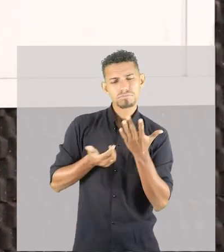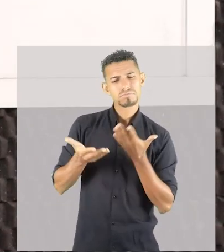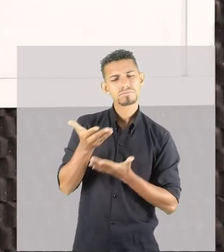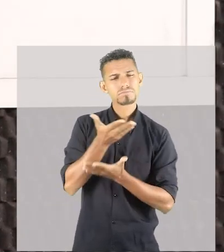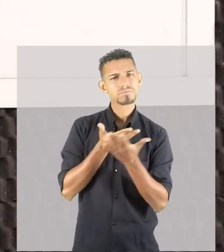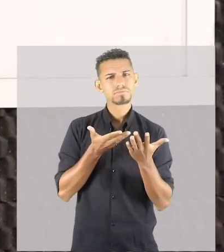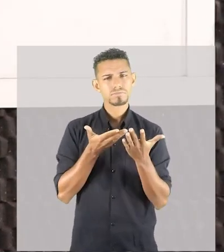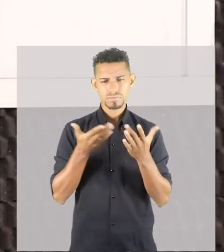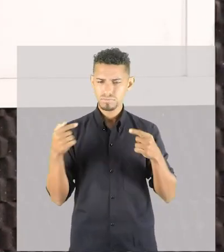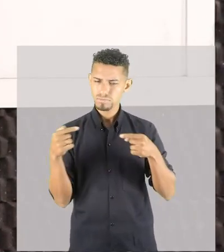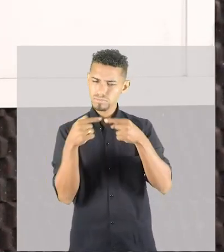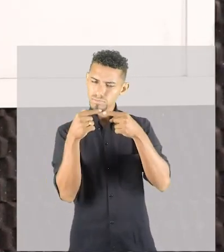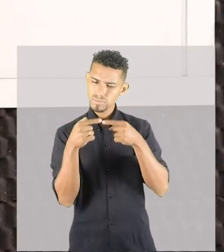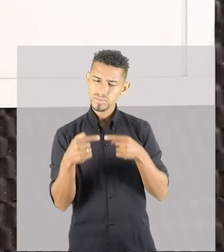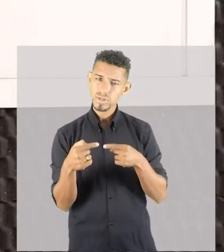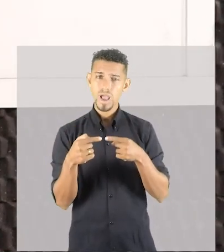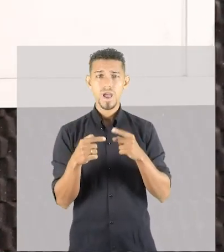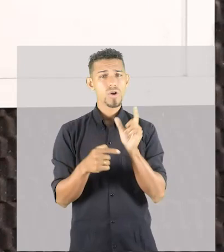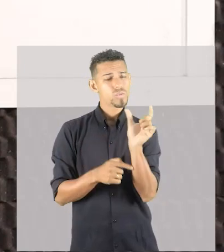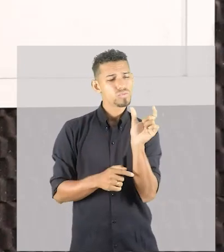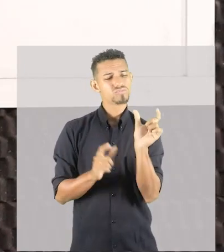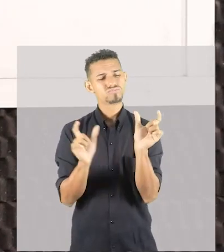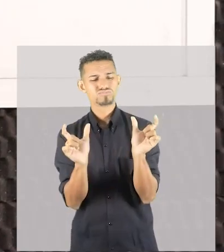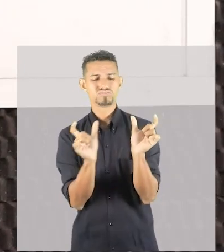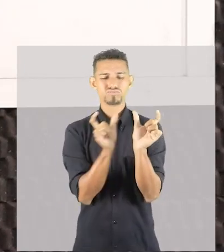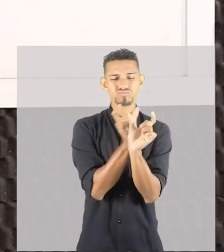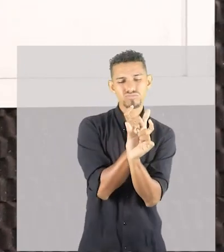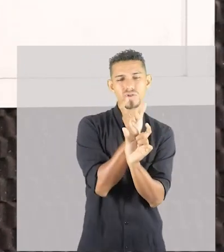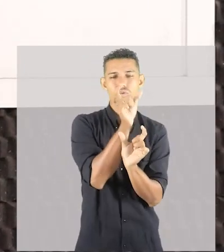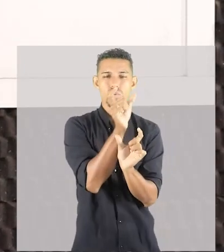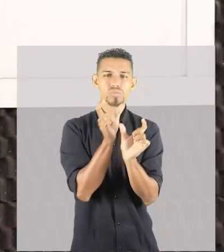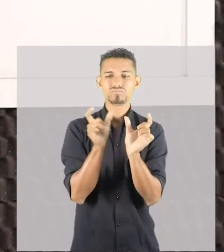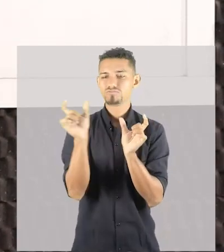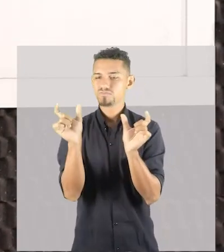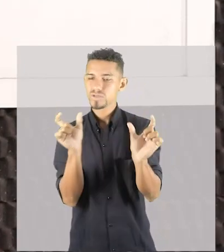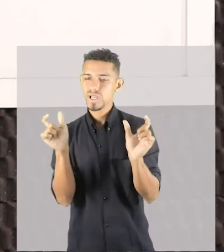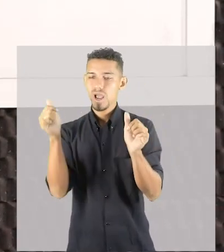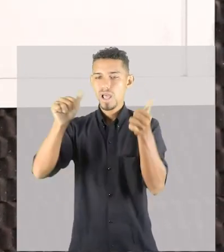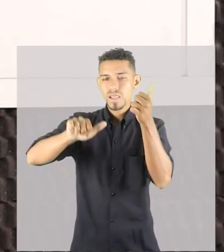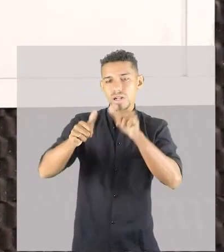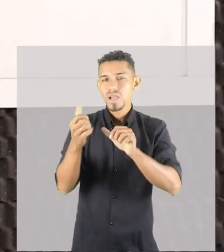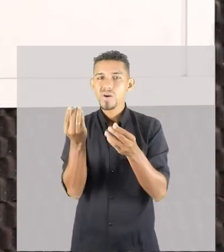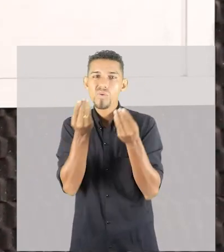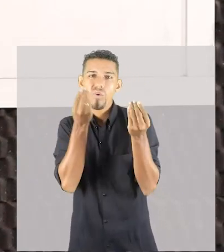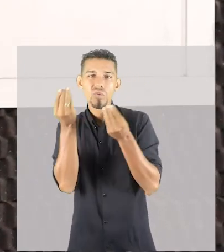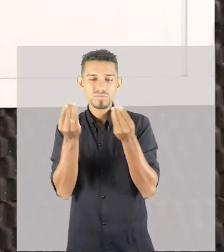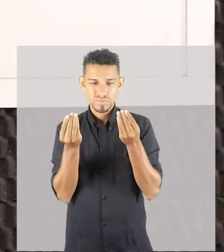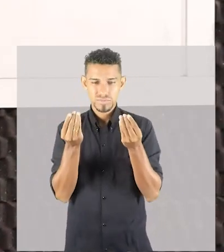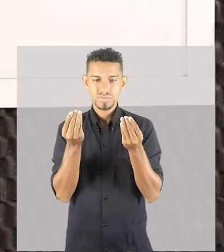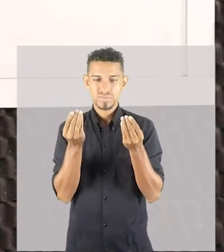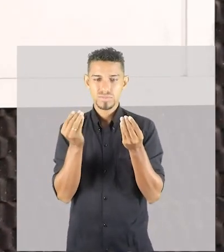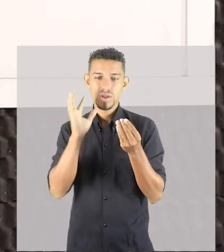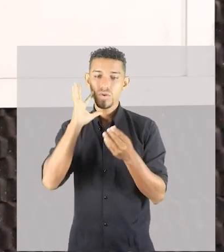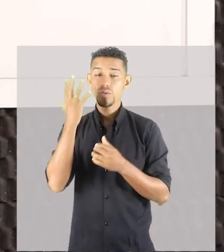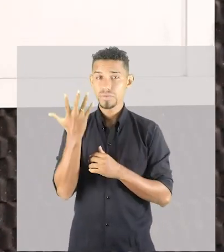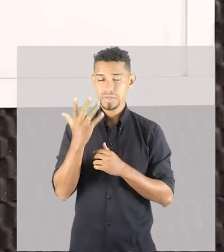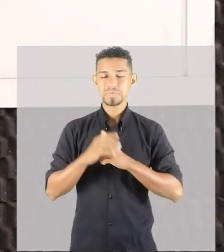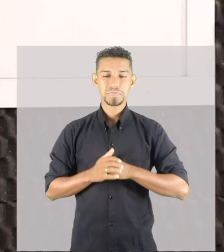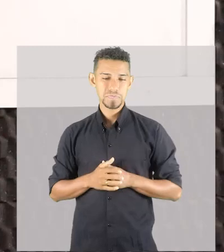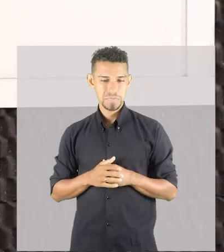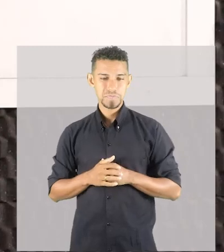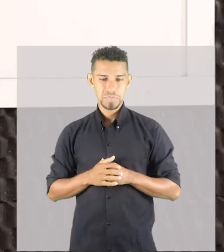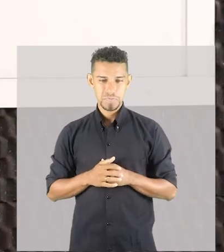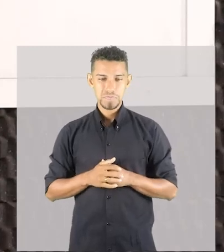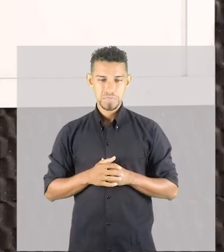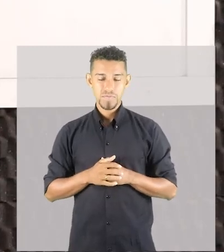entre os genes, às vezes um inibe o outro, e a gente precisa analisar como que isso vai acontecer. Então, vem aqui comigo. As